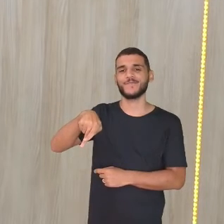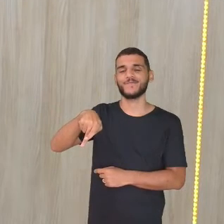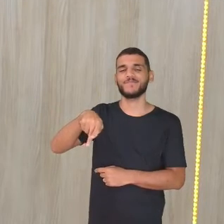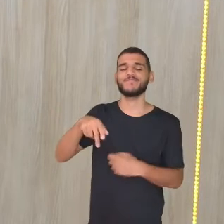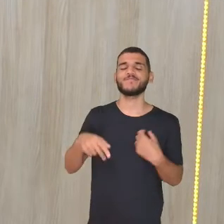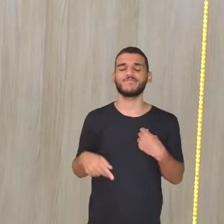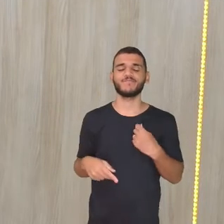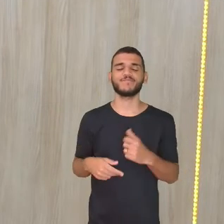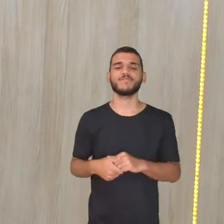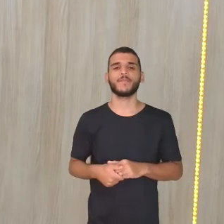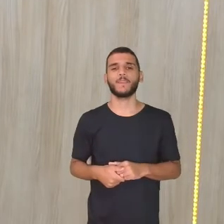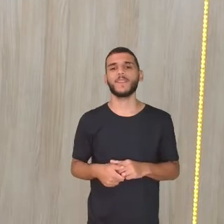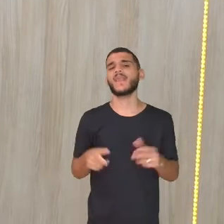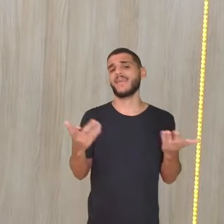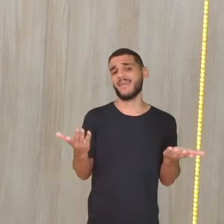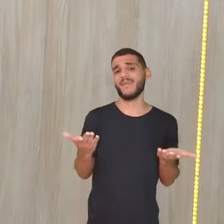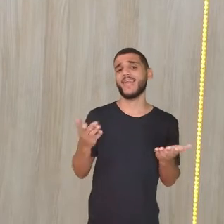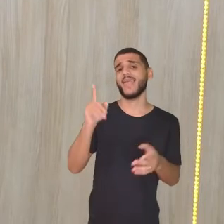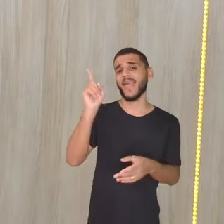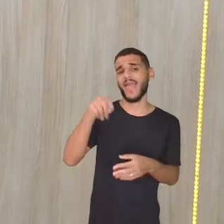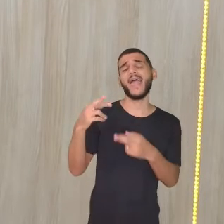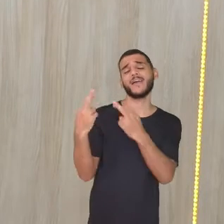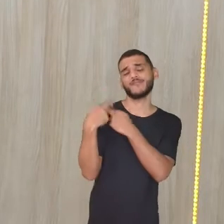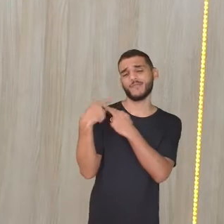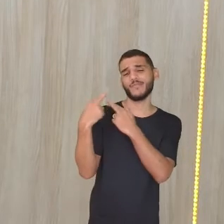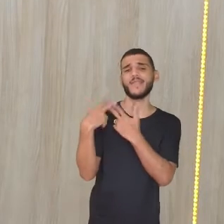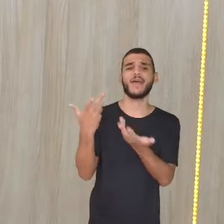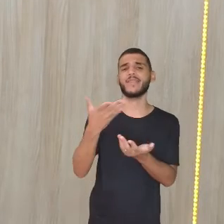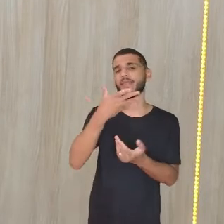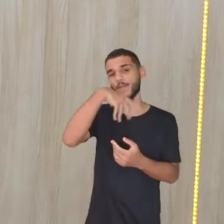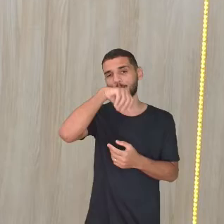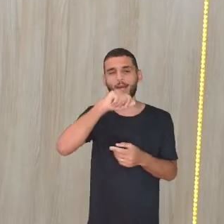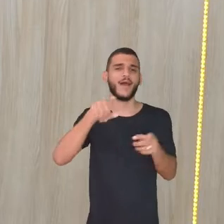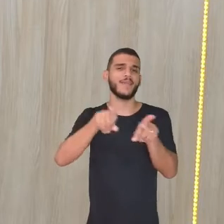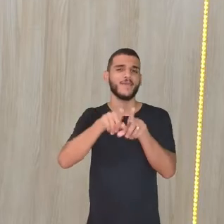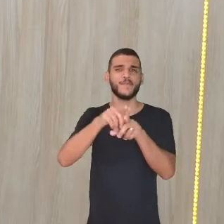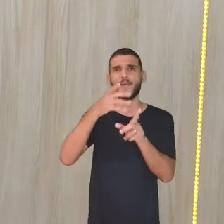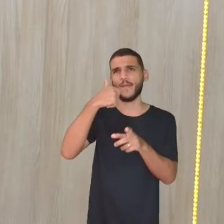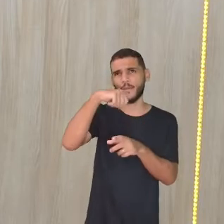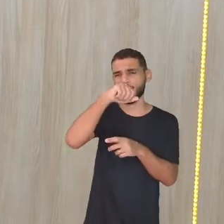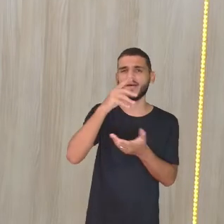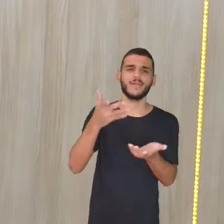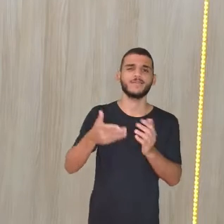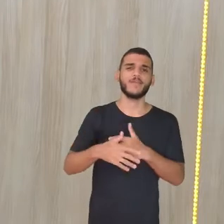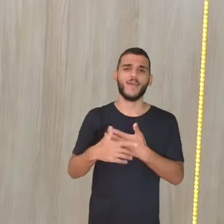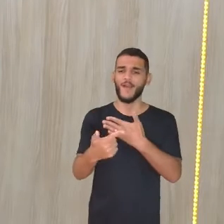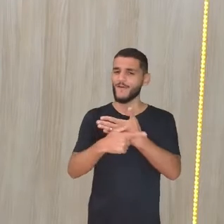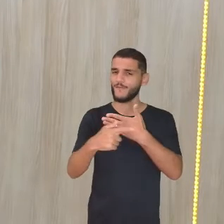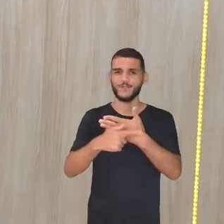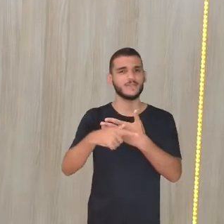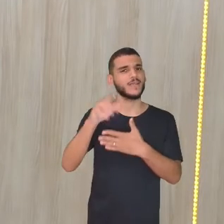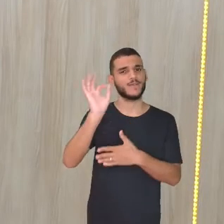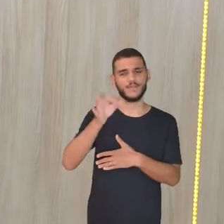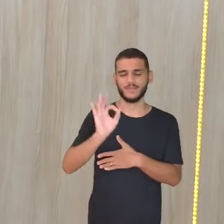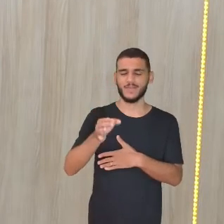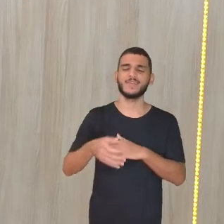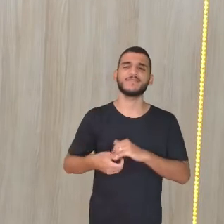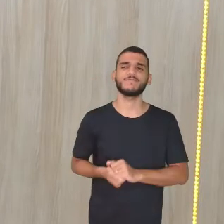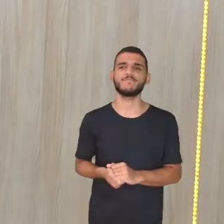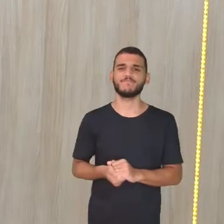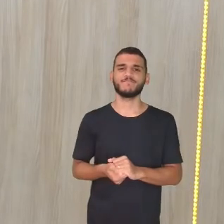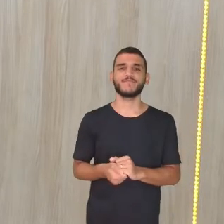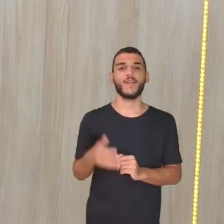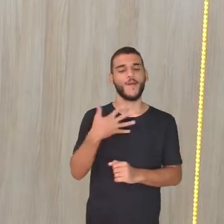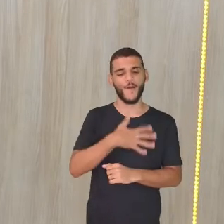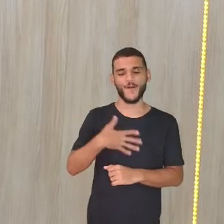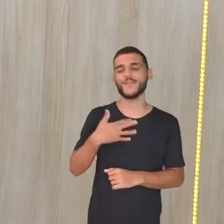professor. E ser professor é isso, é ter responsabilidade de pai, de mãe mesmo, e fazer o nosso papel. Então, eu gostei da resposta